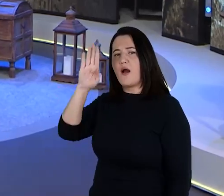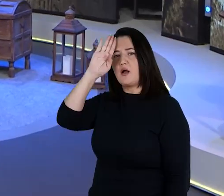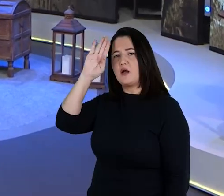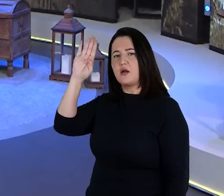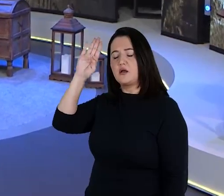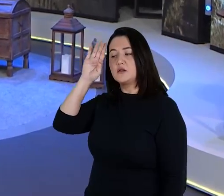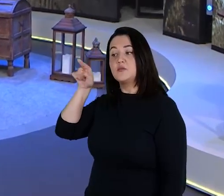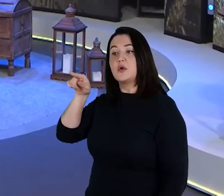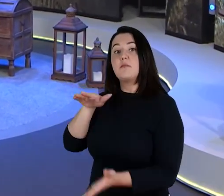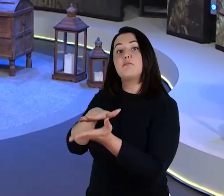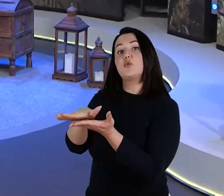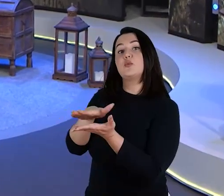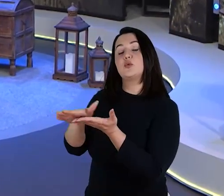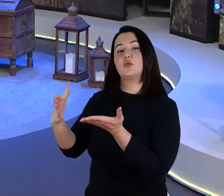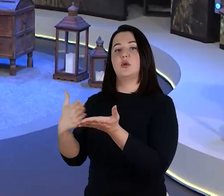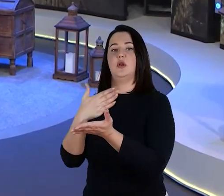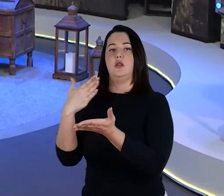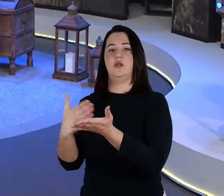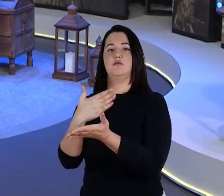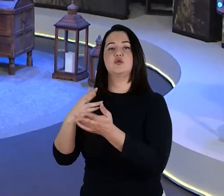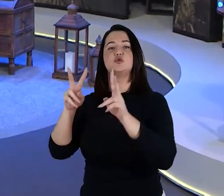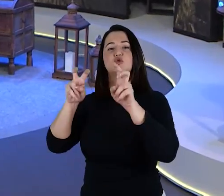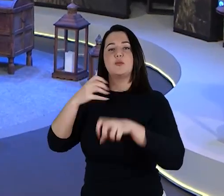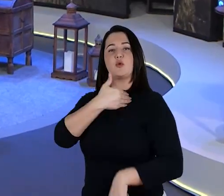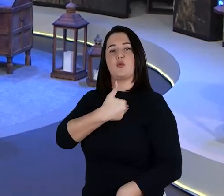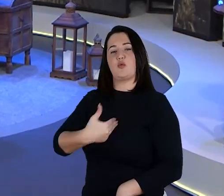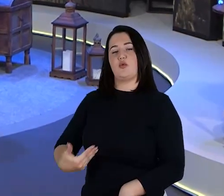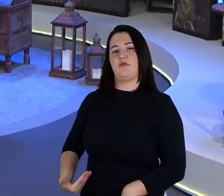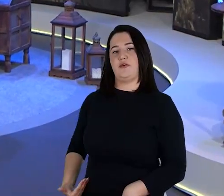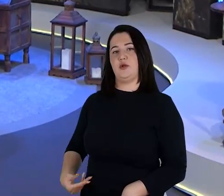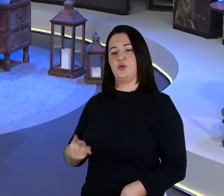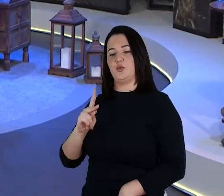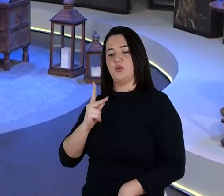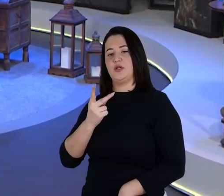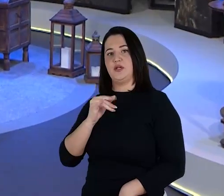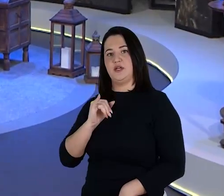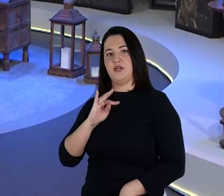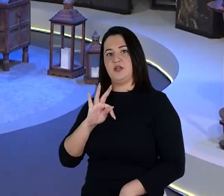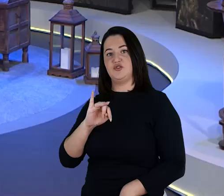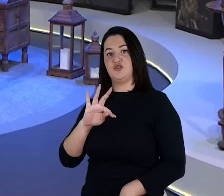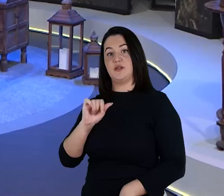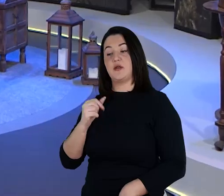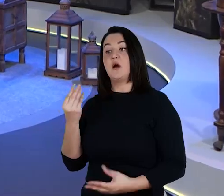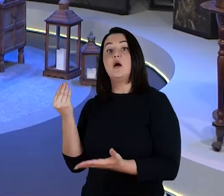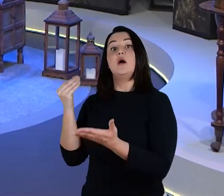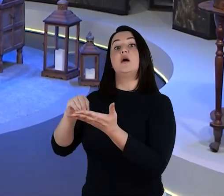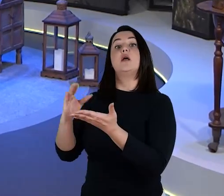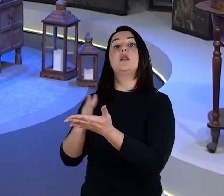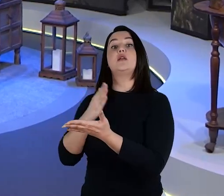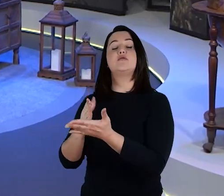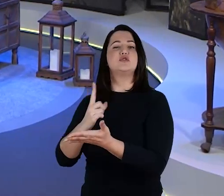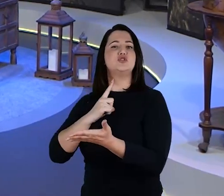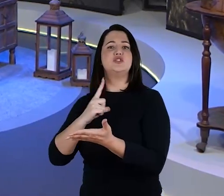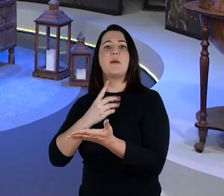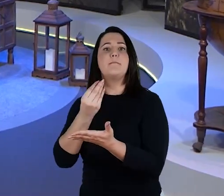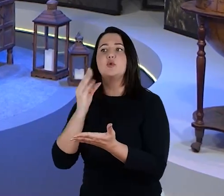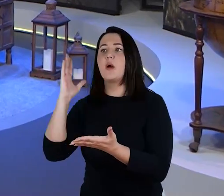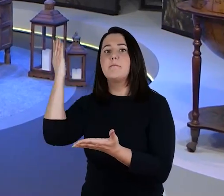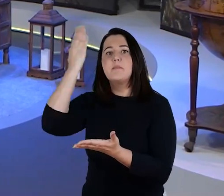O Império dos Hititas, no qual apresentou uma grande quantidade de evidências acadêmicas